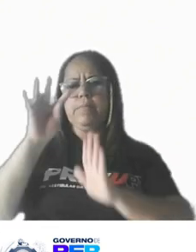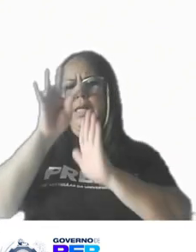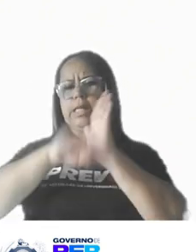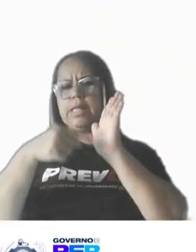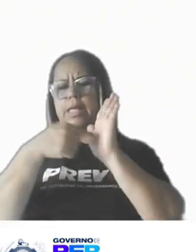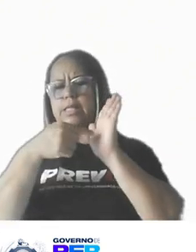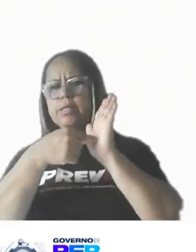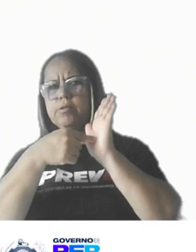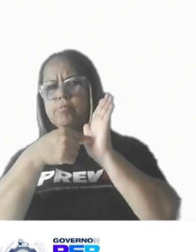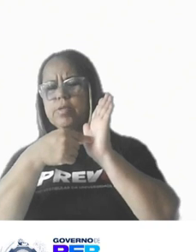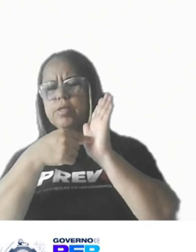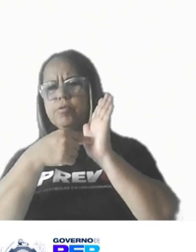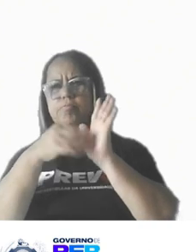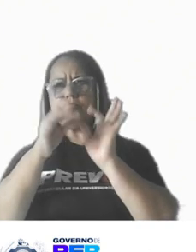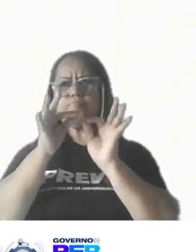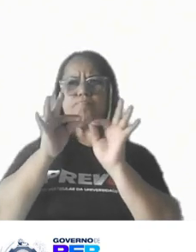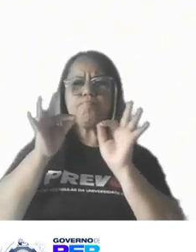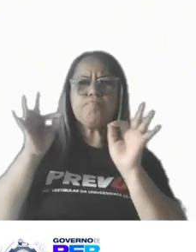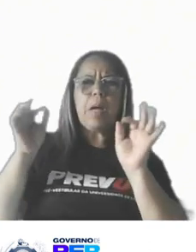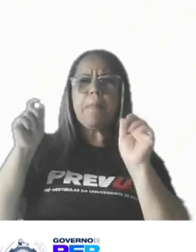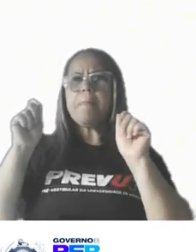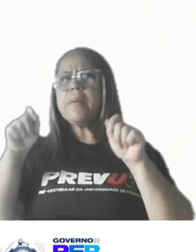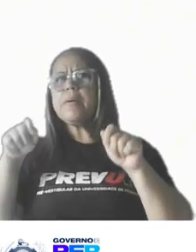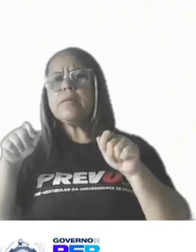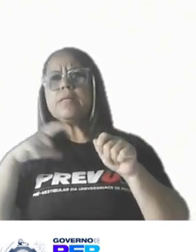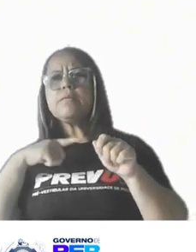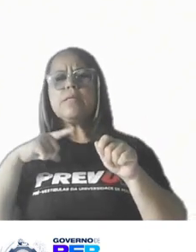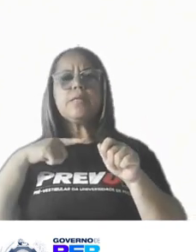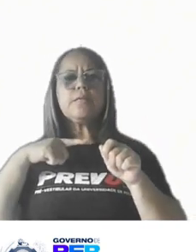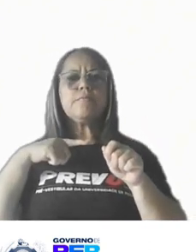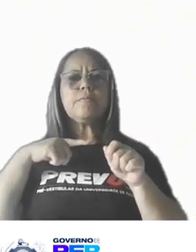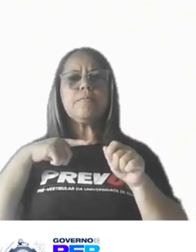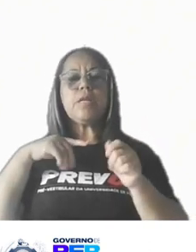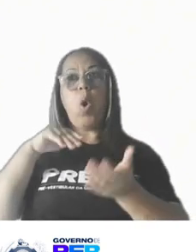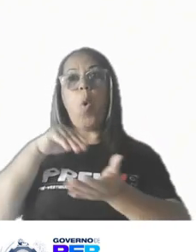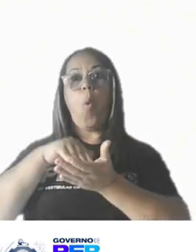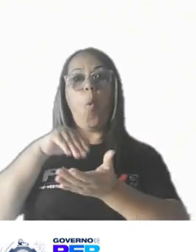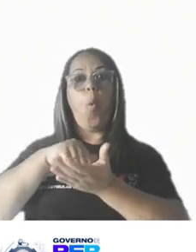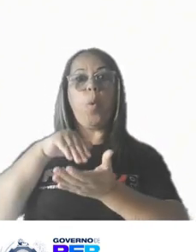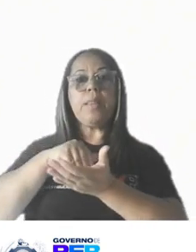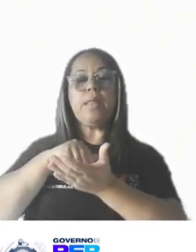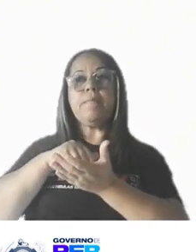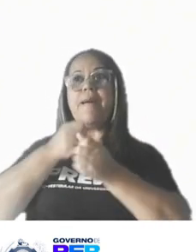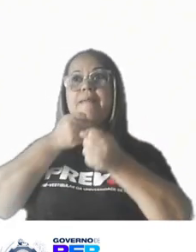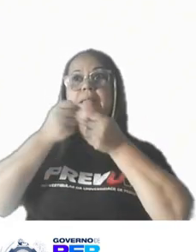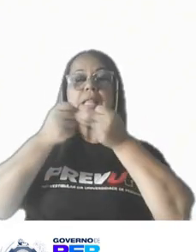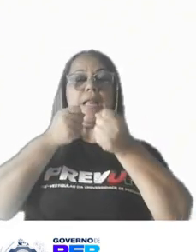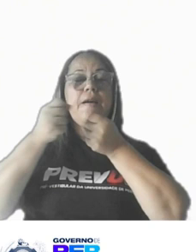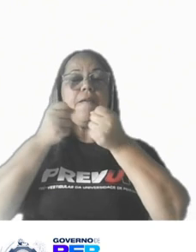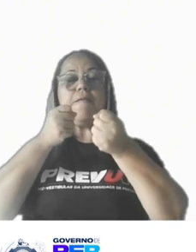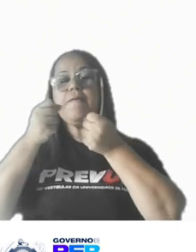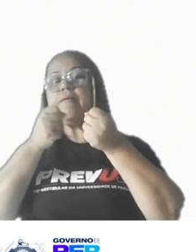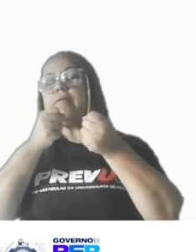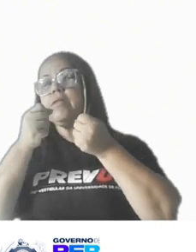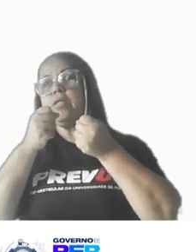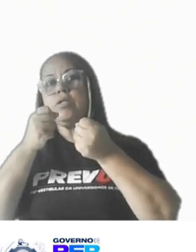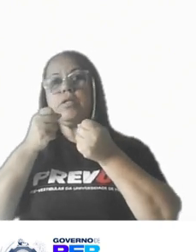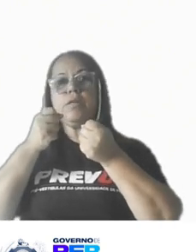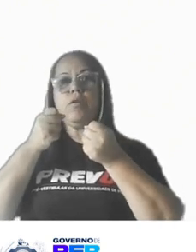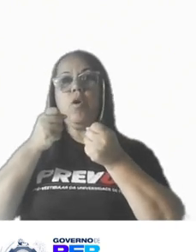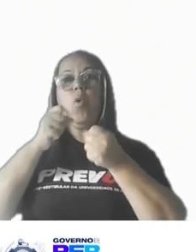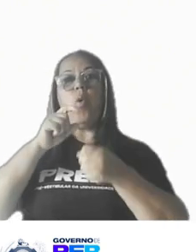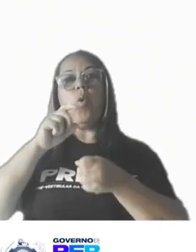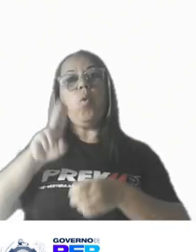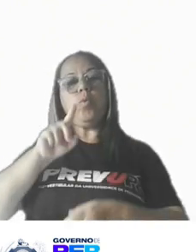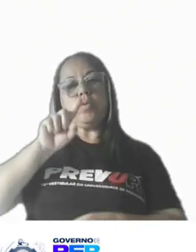afirmar que, no trecho, no que pode ter sido também a sua última entrevista coletiva, o uso de vírgulas isolando o termo